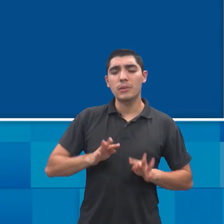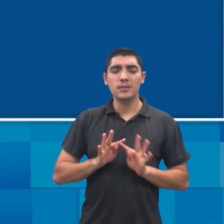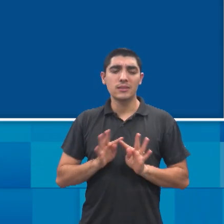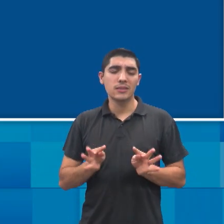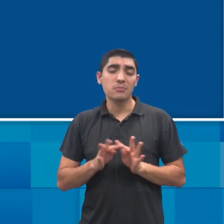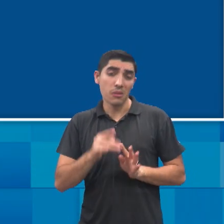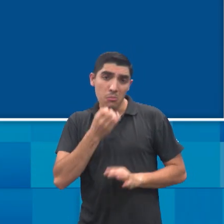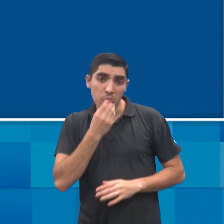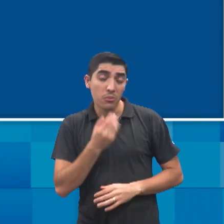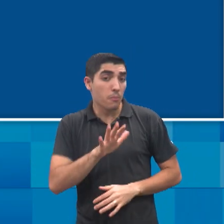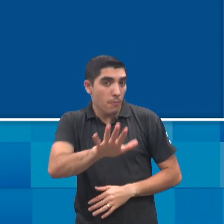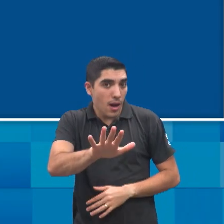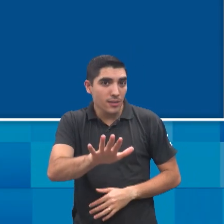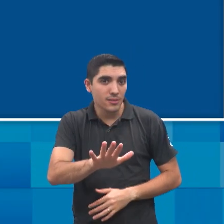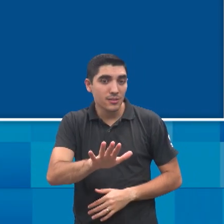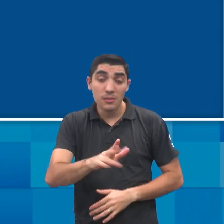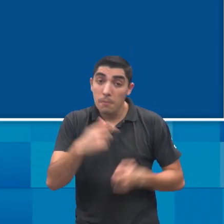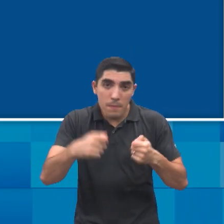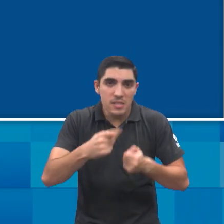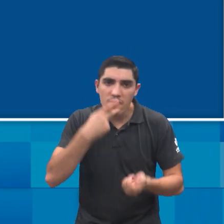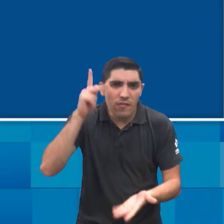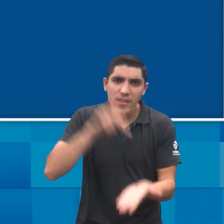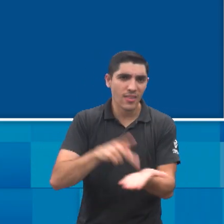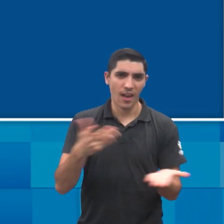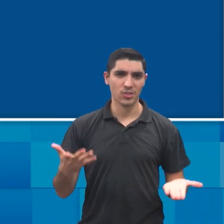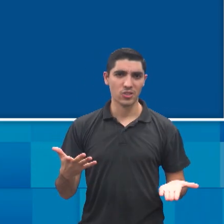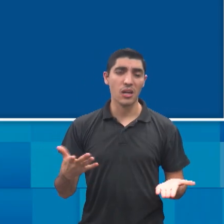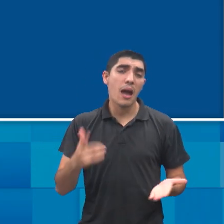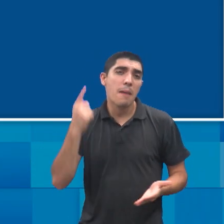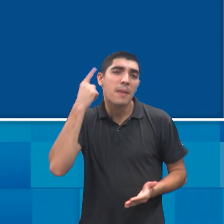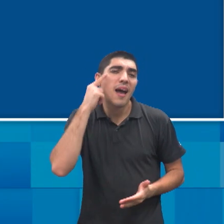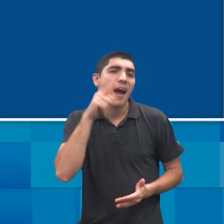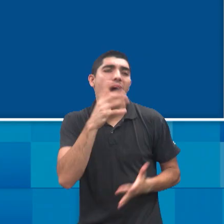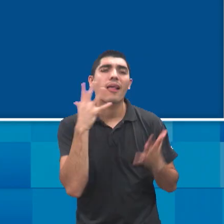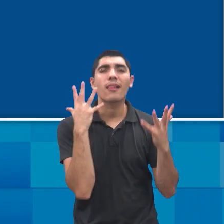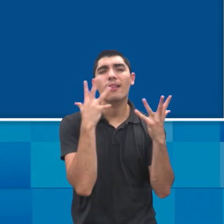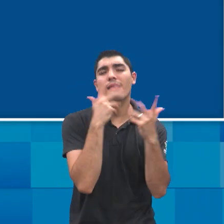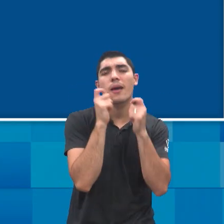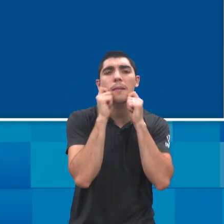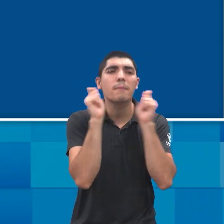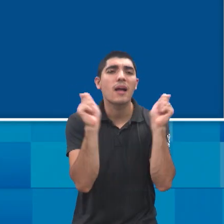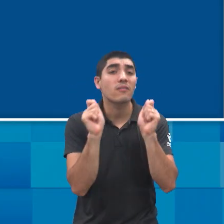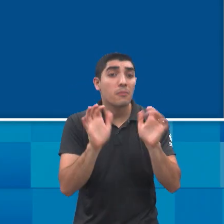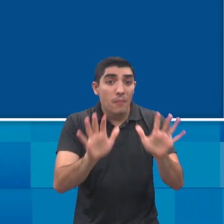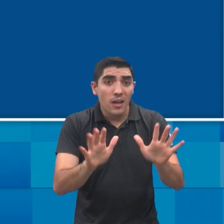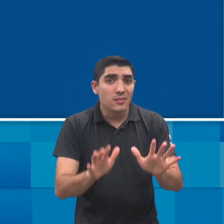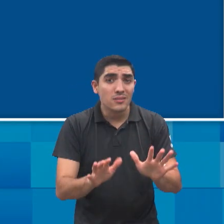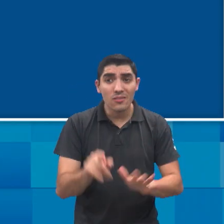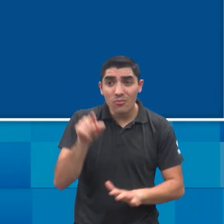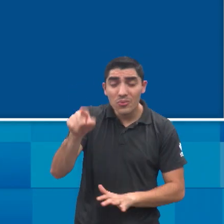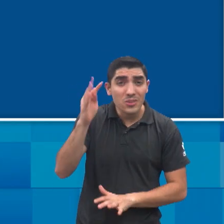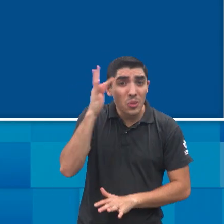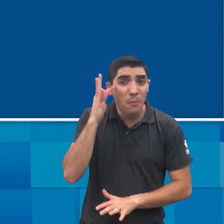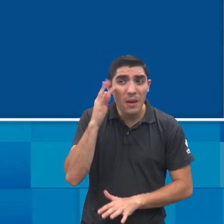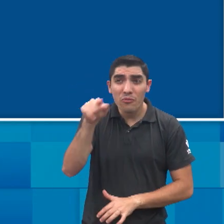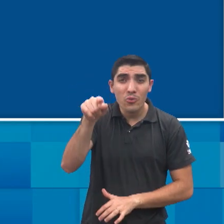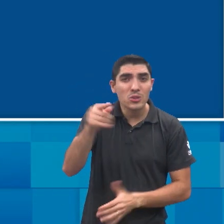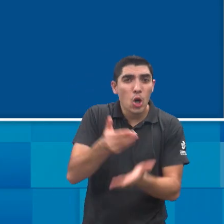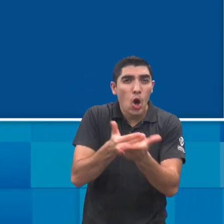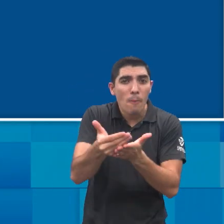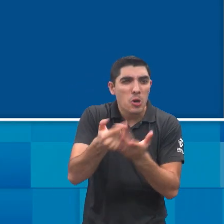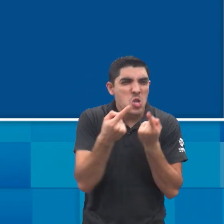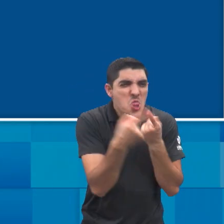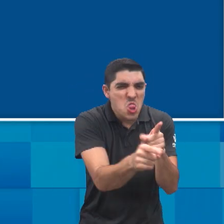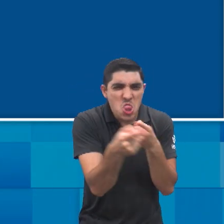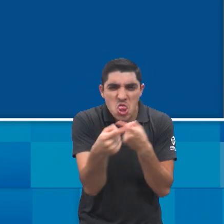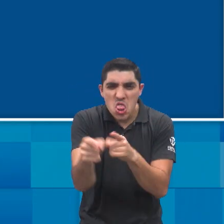ouve que a coisa é linda, é maravilhosa, quando, na realidade, quem fez o ataque foi Vossa Excelência. Se Vossa Excelência não tivesse